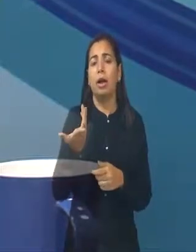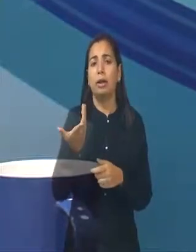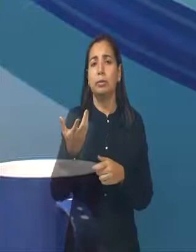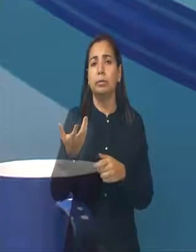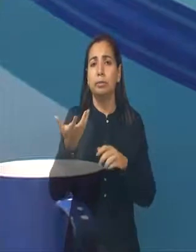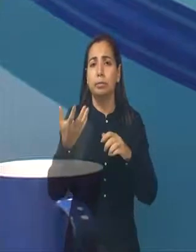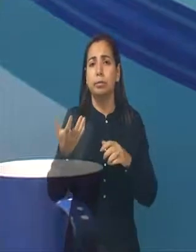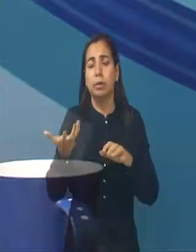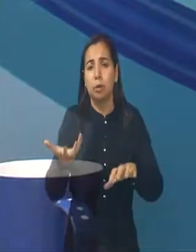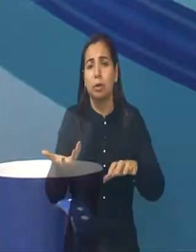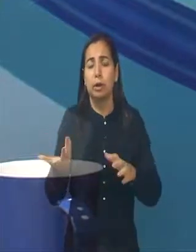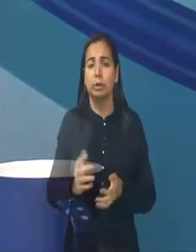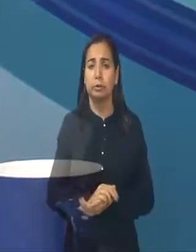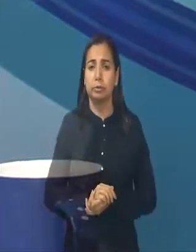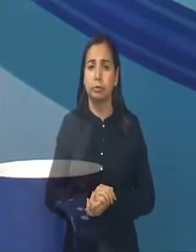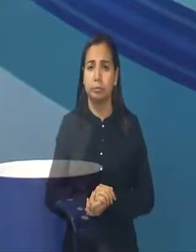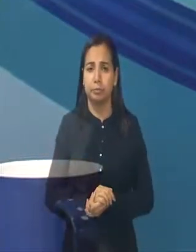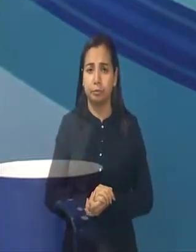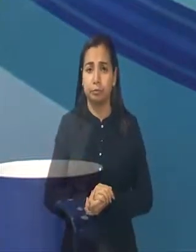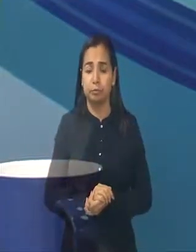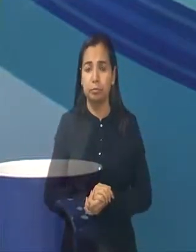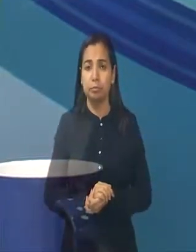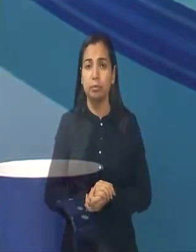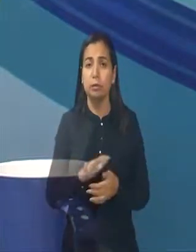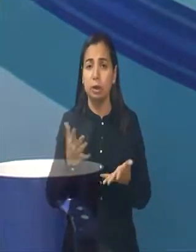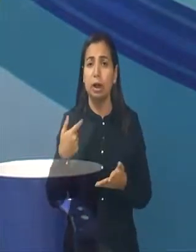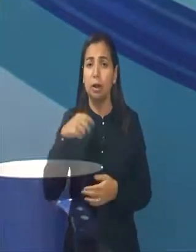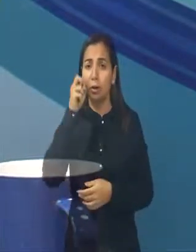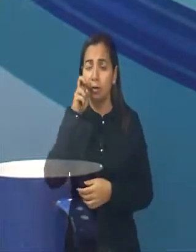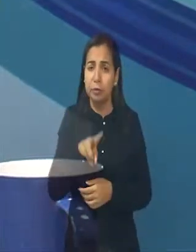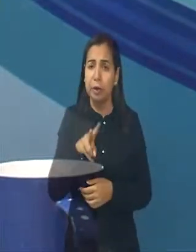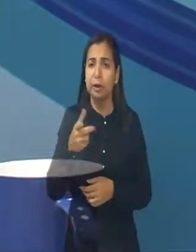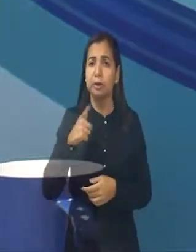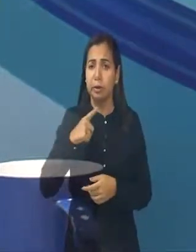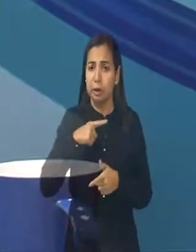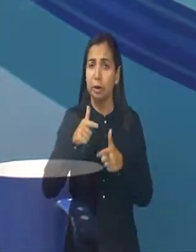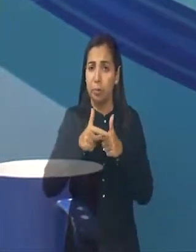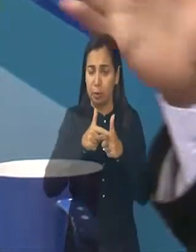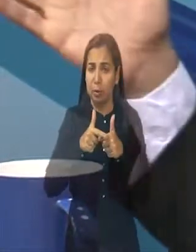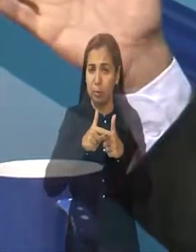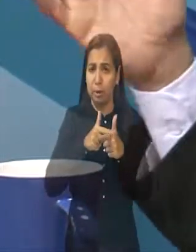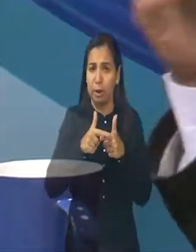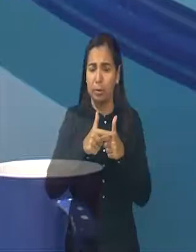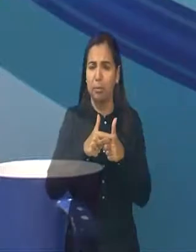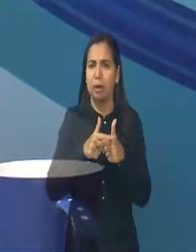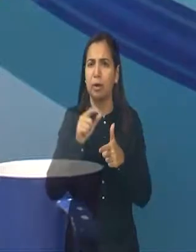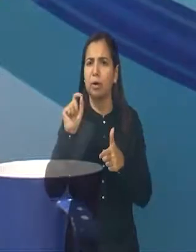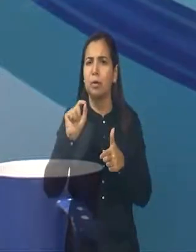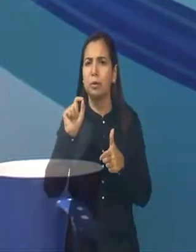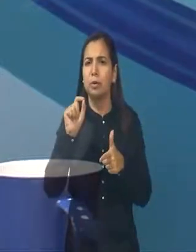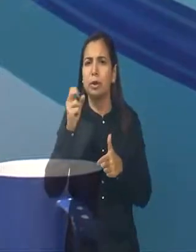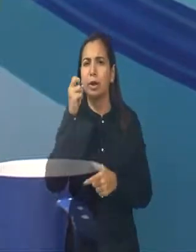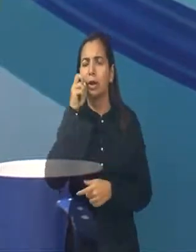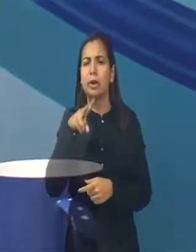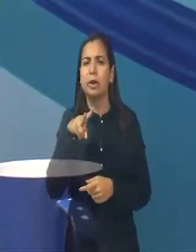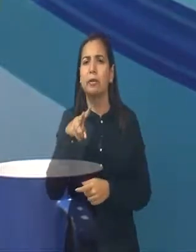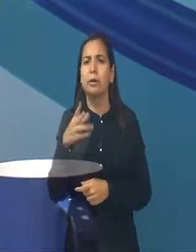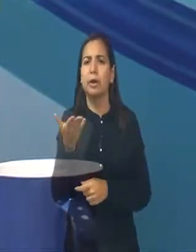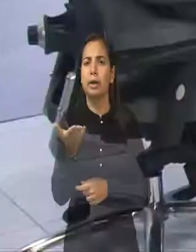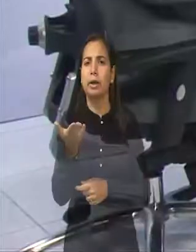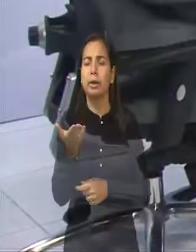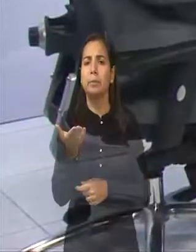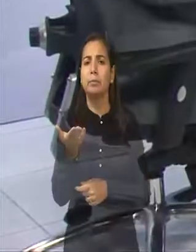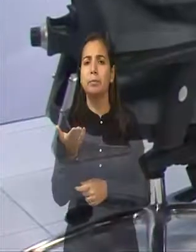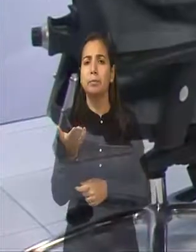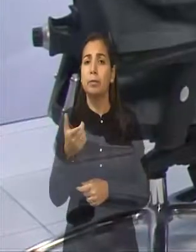tem um problema, eu insisto no problema da complexidade, digamos, quando se pensa, como o Clésio colocou aqui,